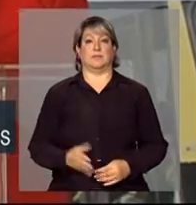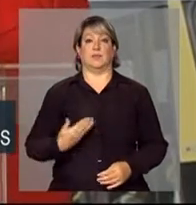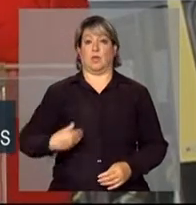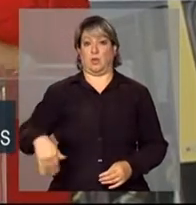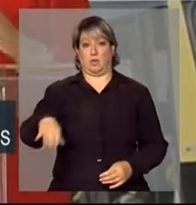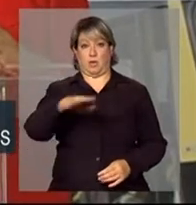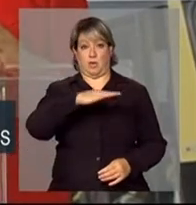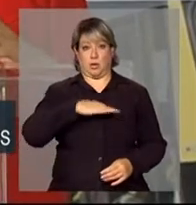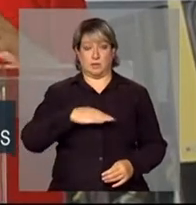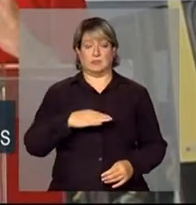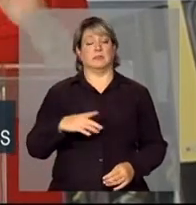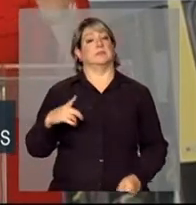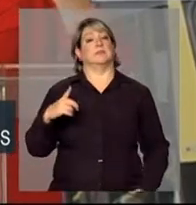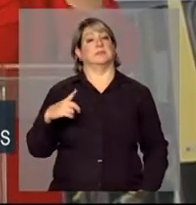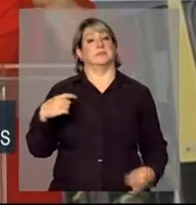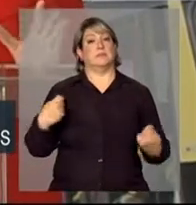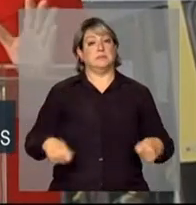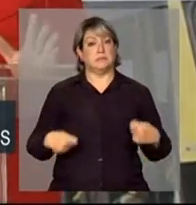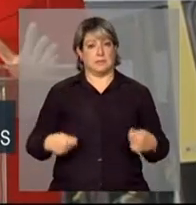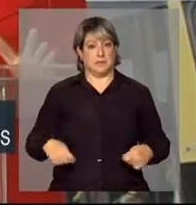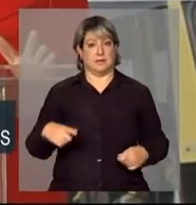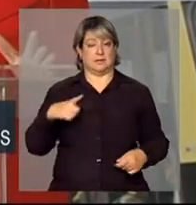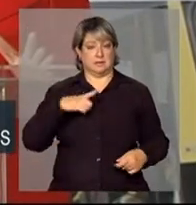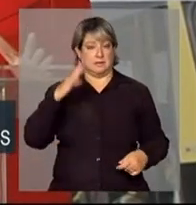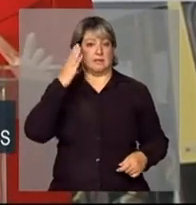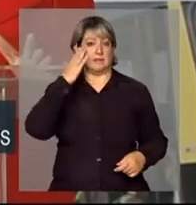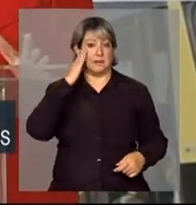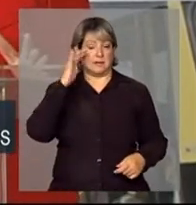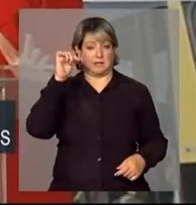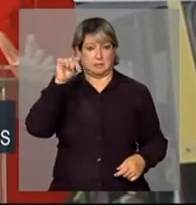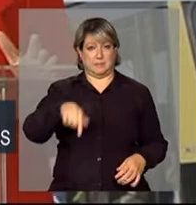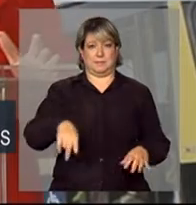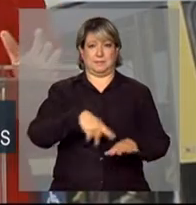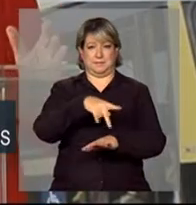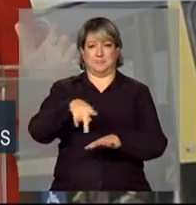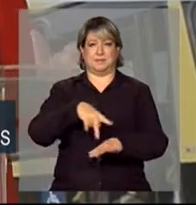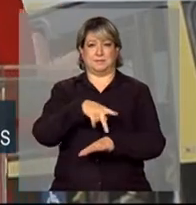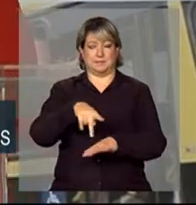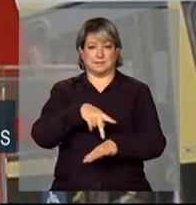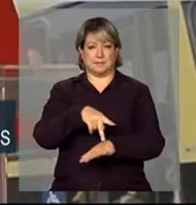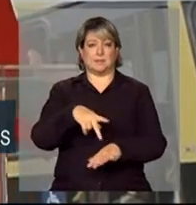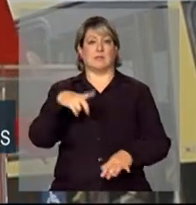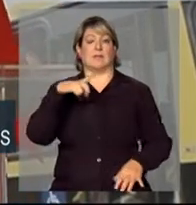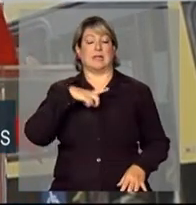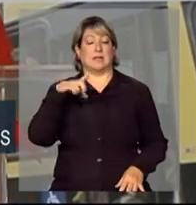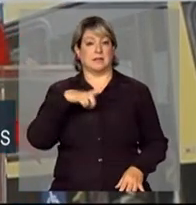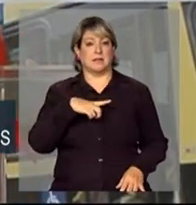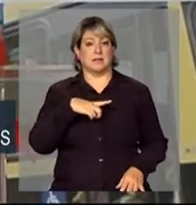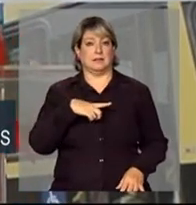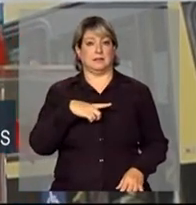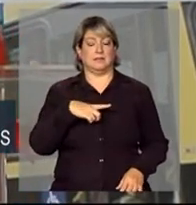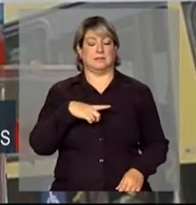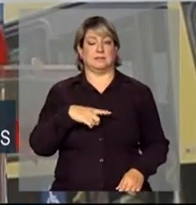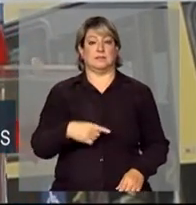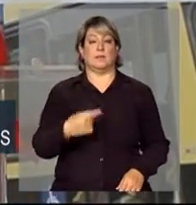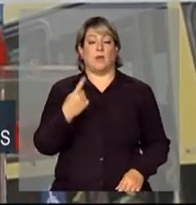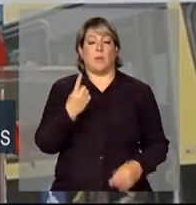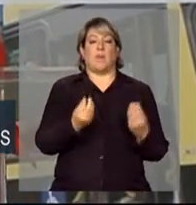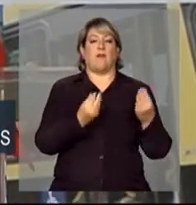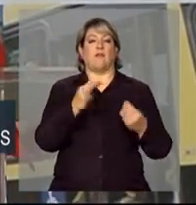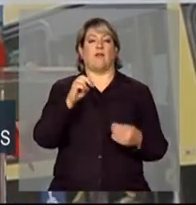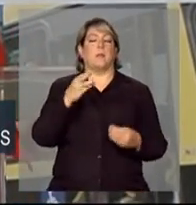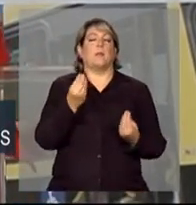Nós temos de considerar que esse país tem uma característica